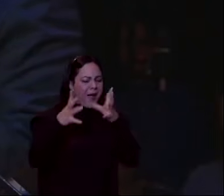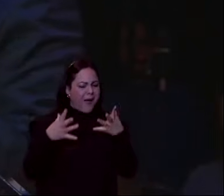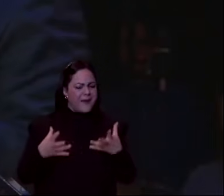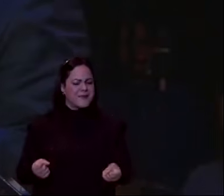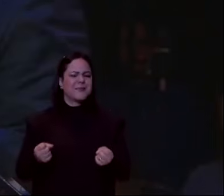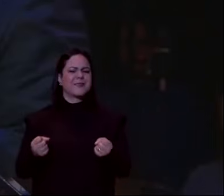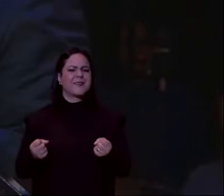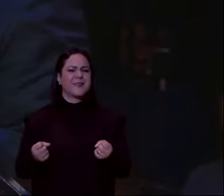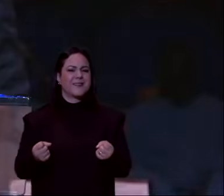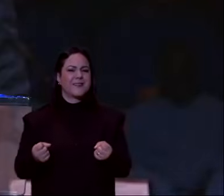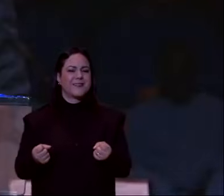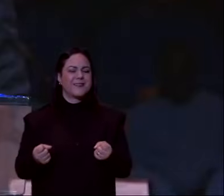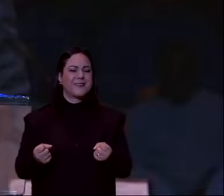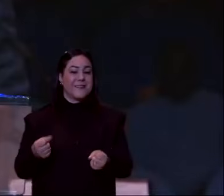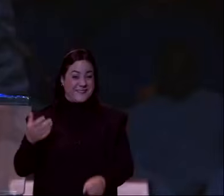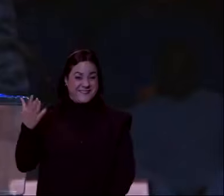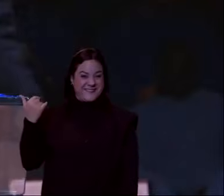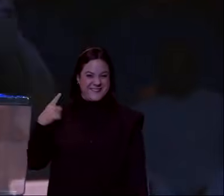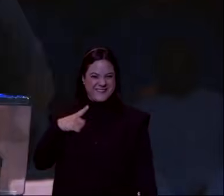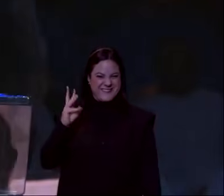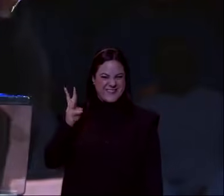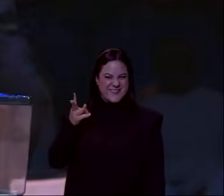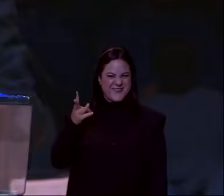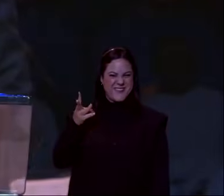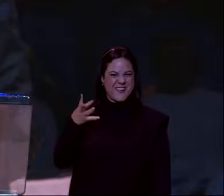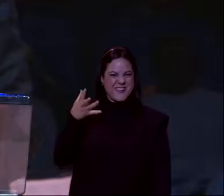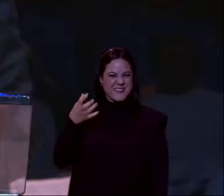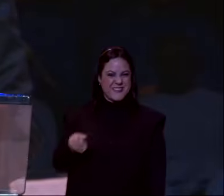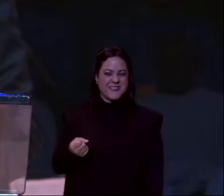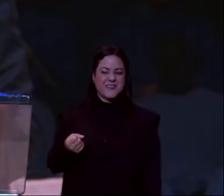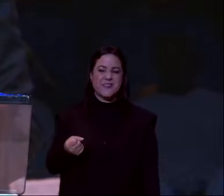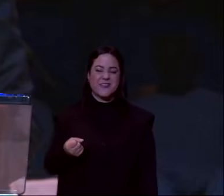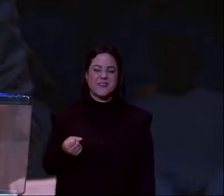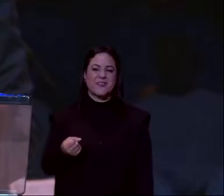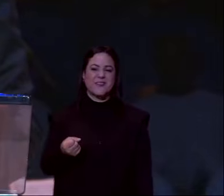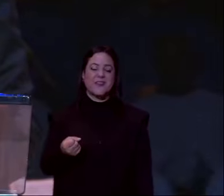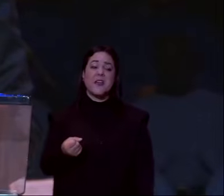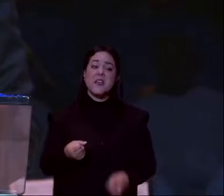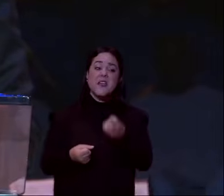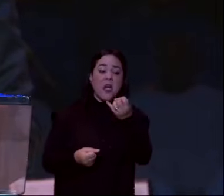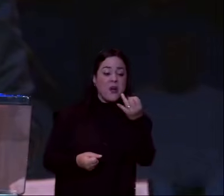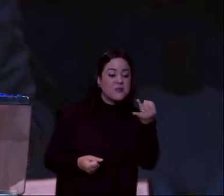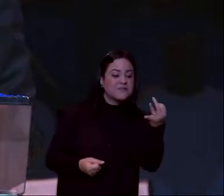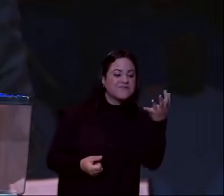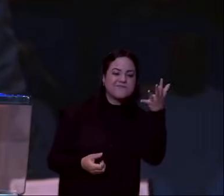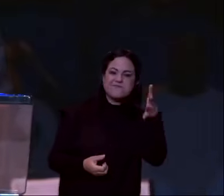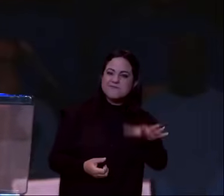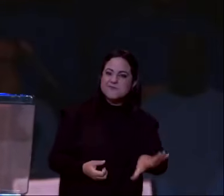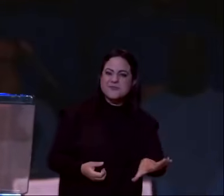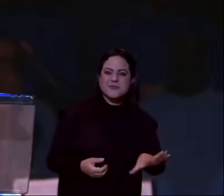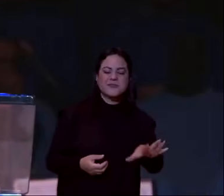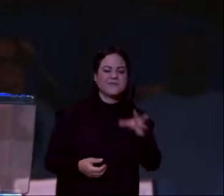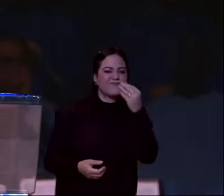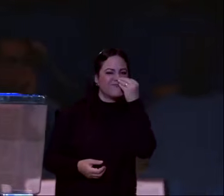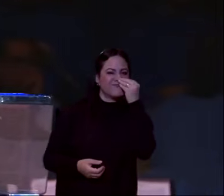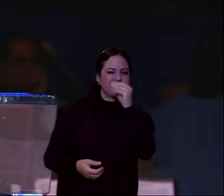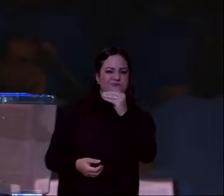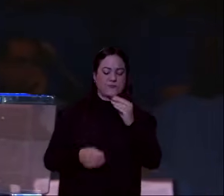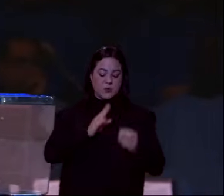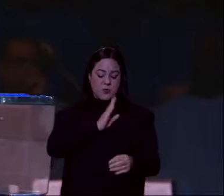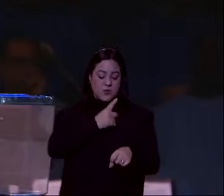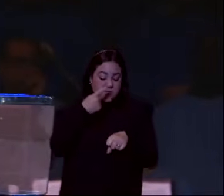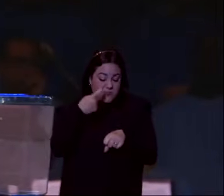tinha 3.000 que ouviram, e alguns, não sei quantos, que não quiseram ouvir. Que a dureza do